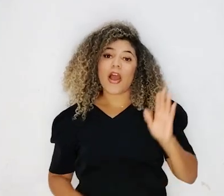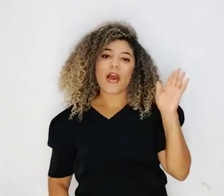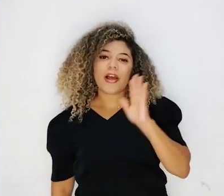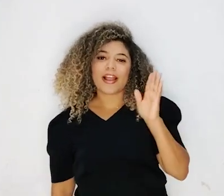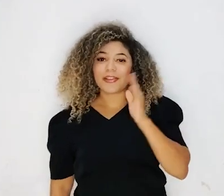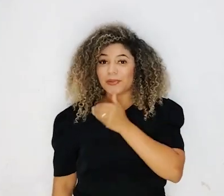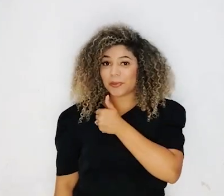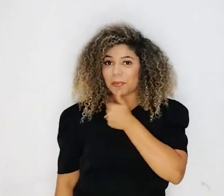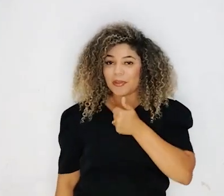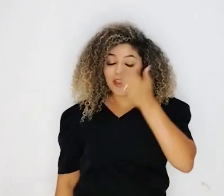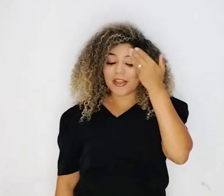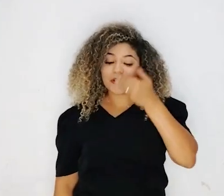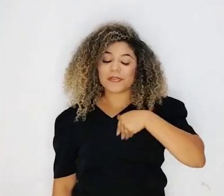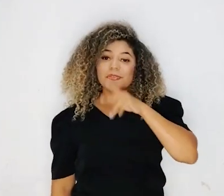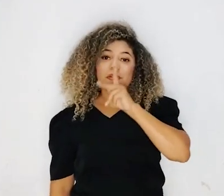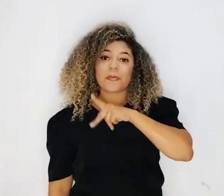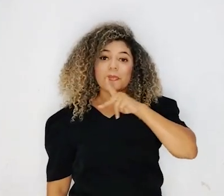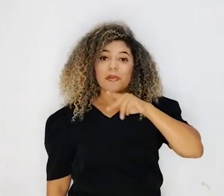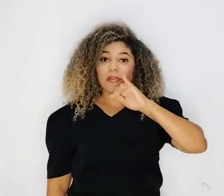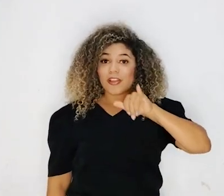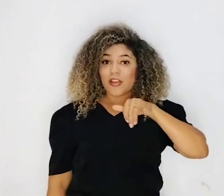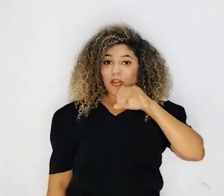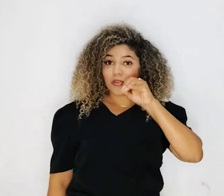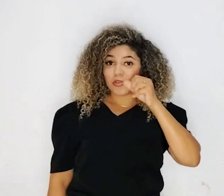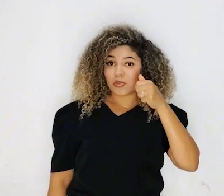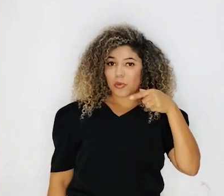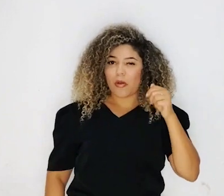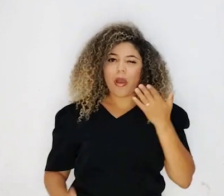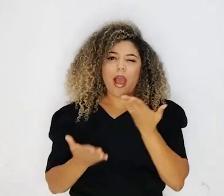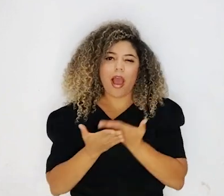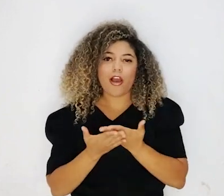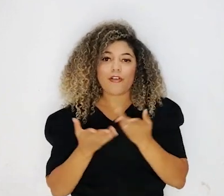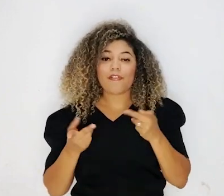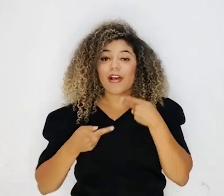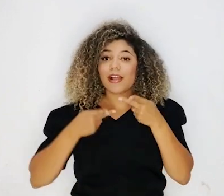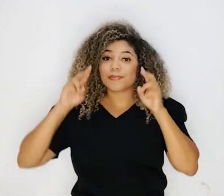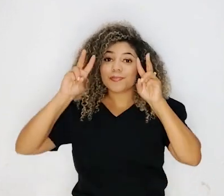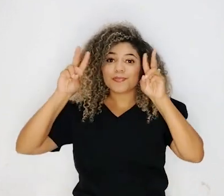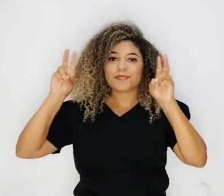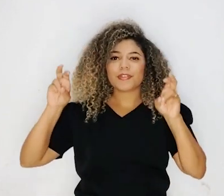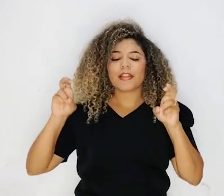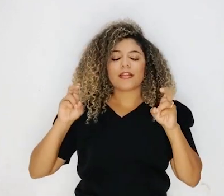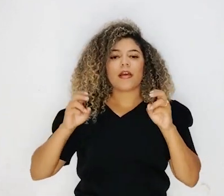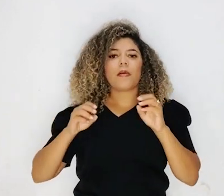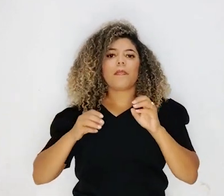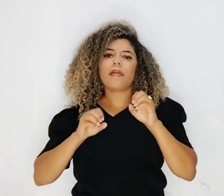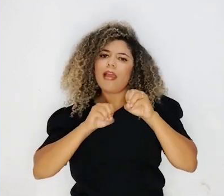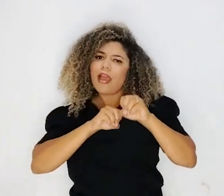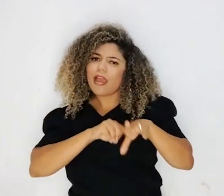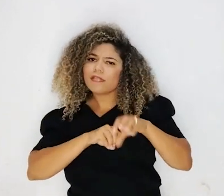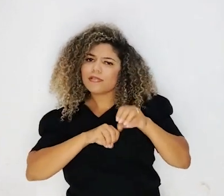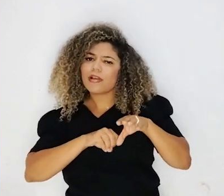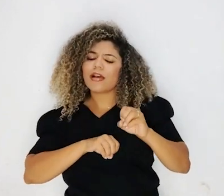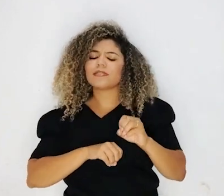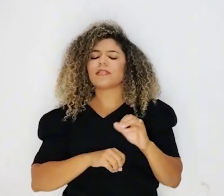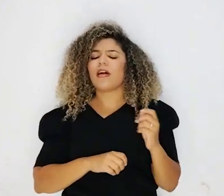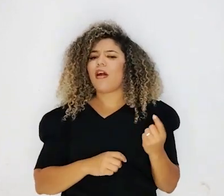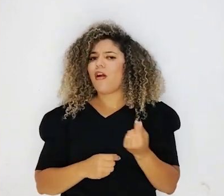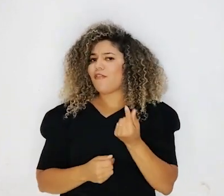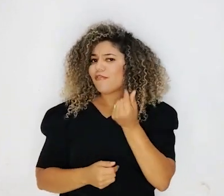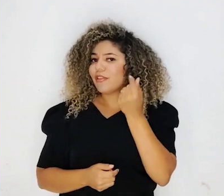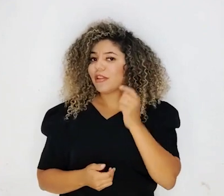Alô pessoal, tudo bem? Eu sou o professor João e na aula de hoje nós vamos falar sobre educação financeira,